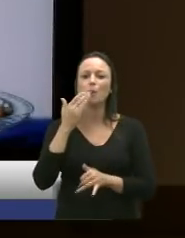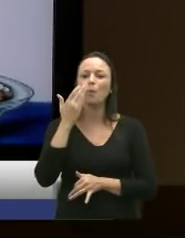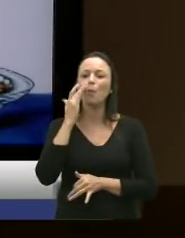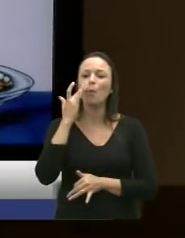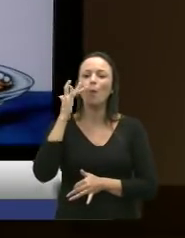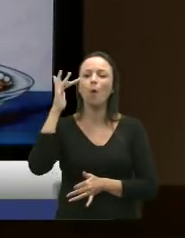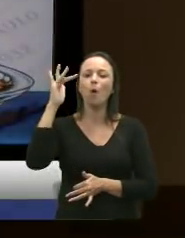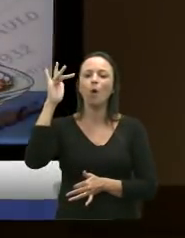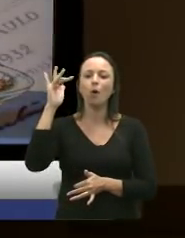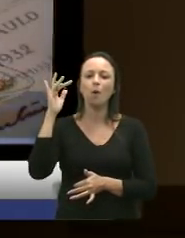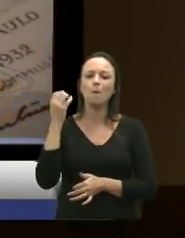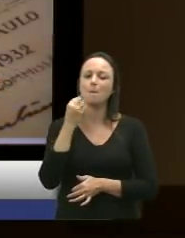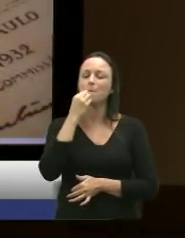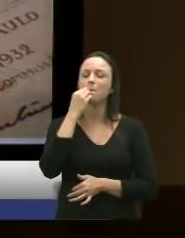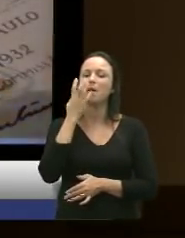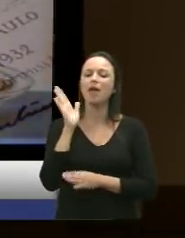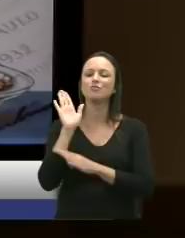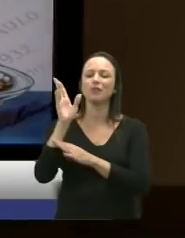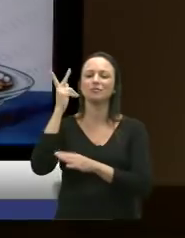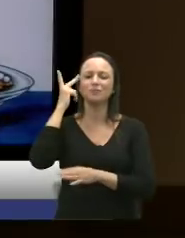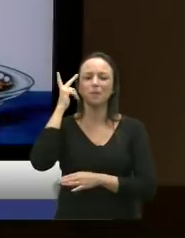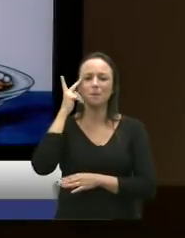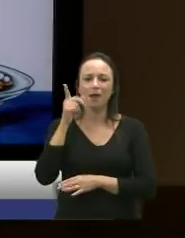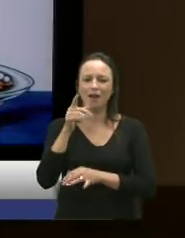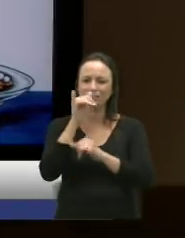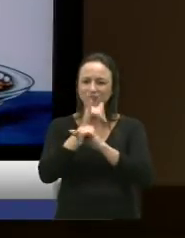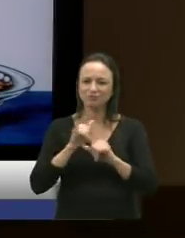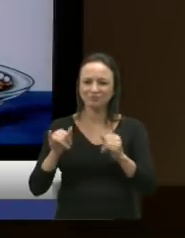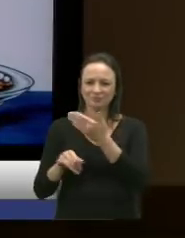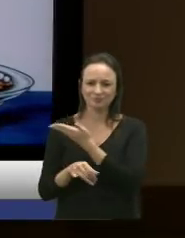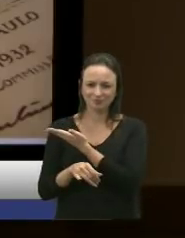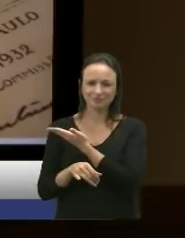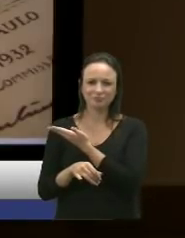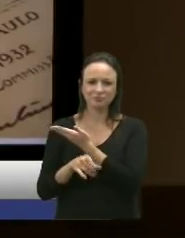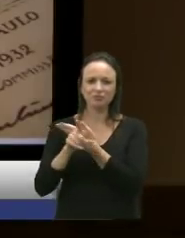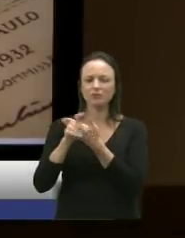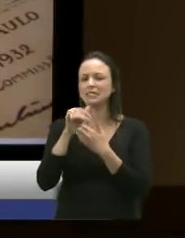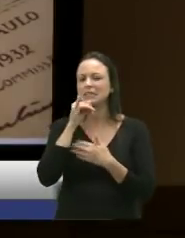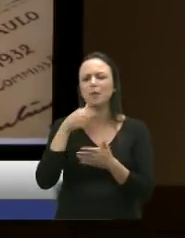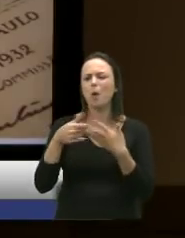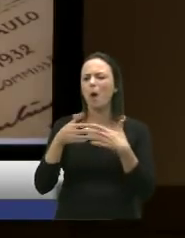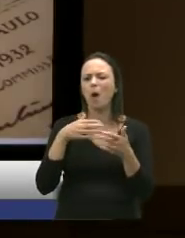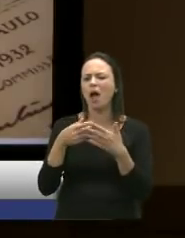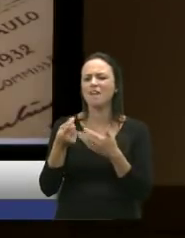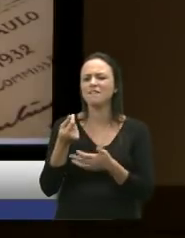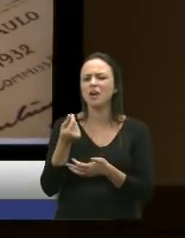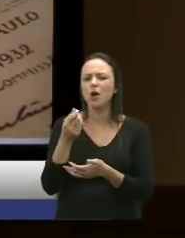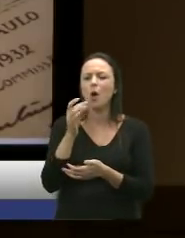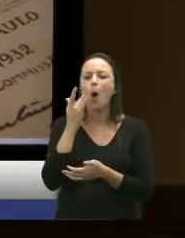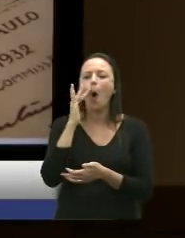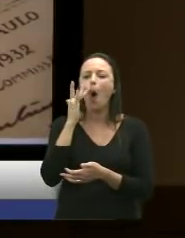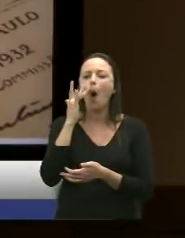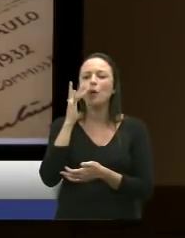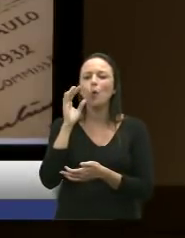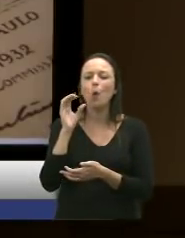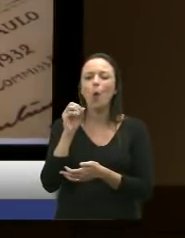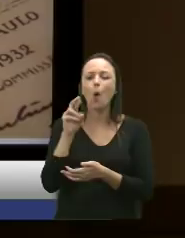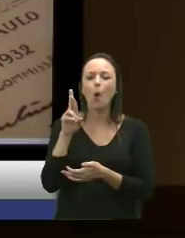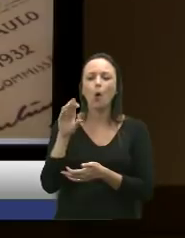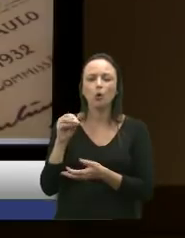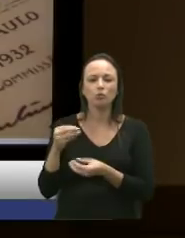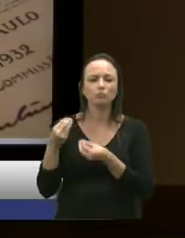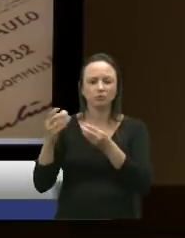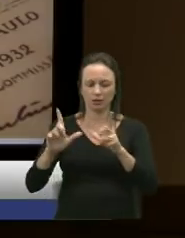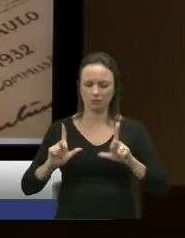Paulo. Quantos e quantos participaram? Se você doasse qualquer valor em ouro, receberia em troca um